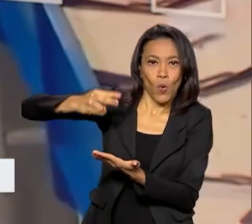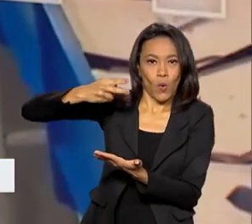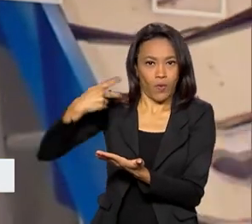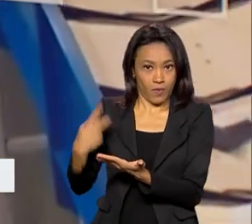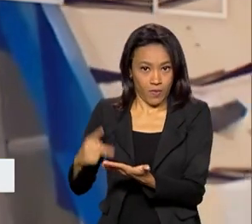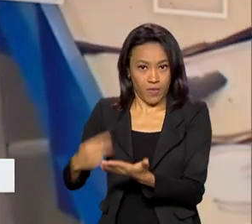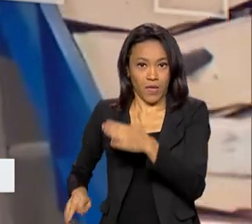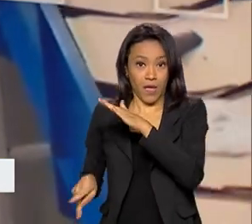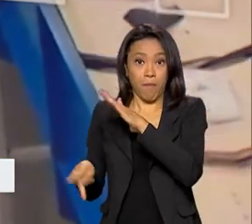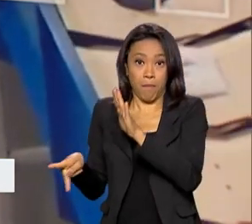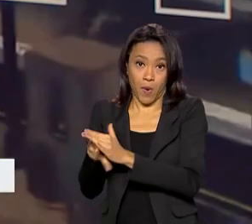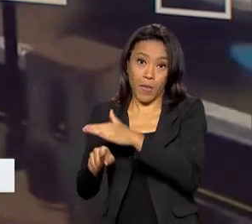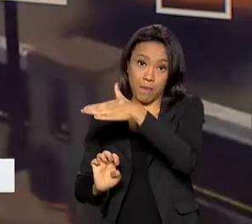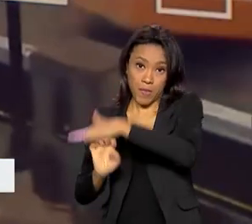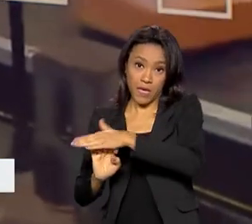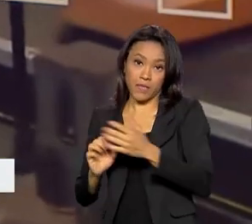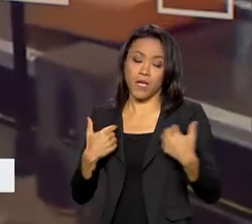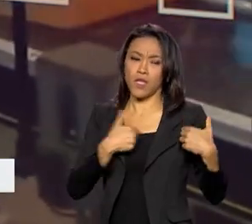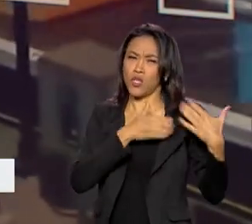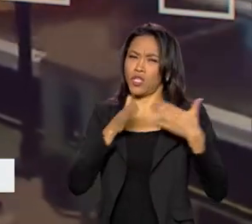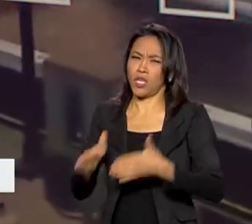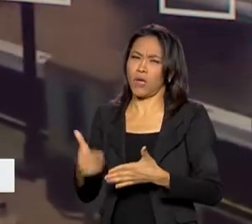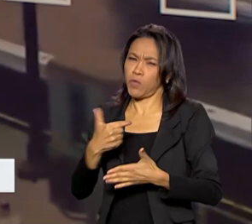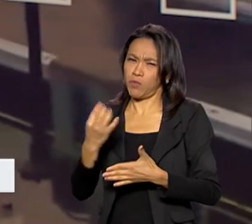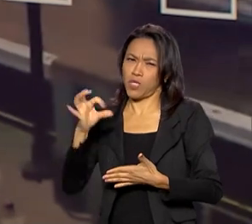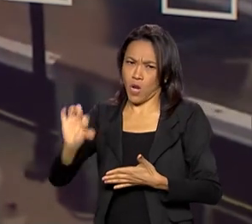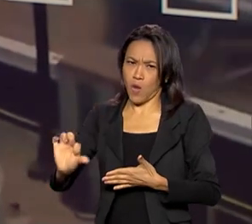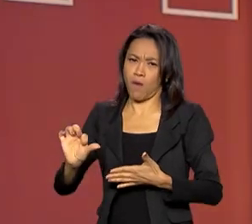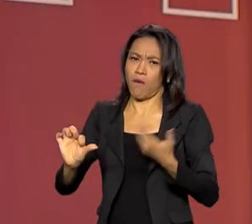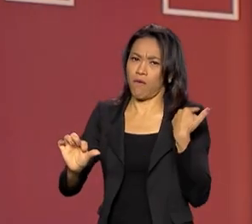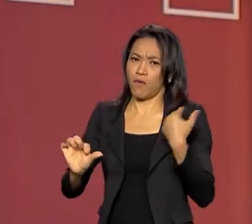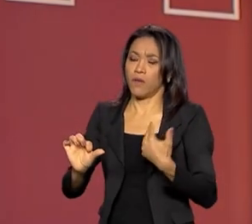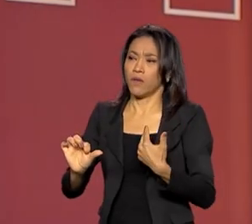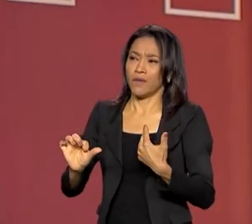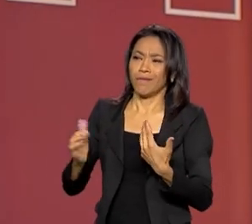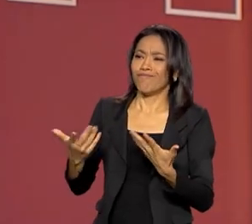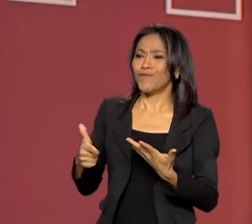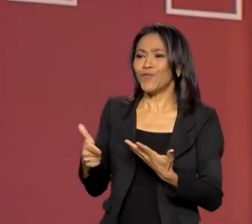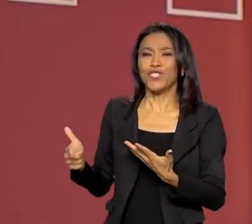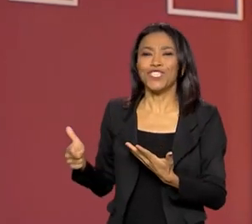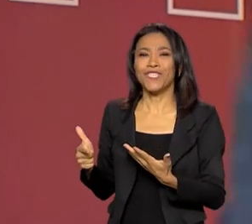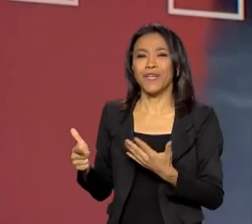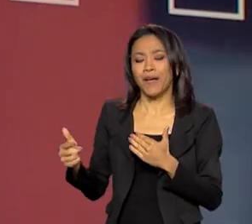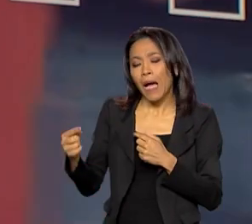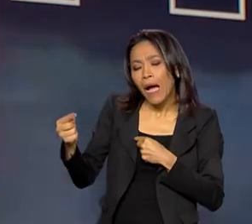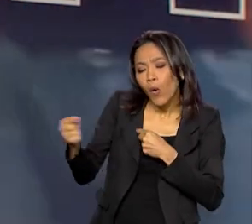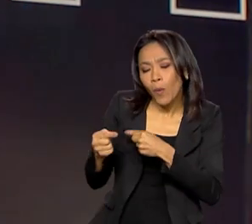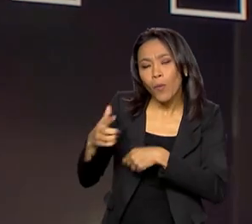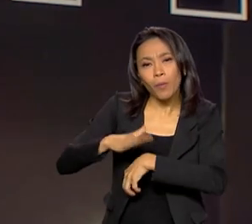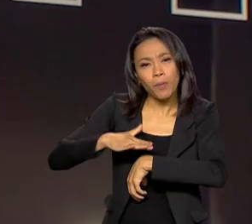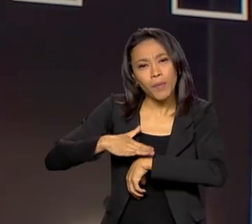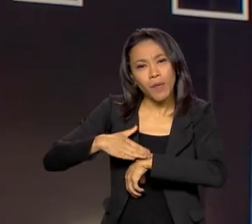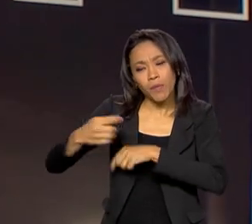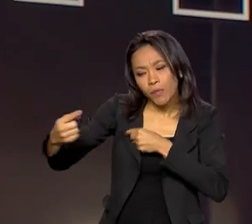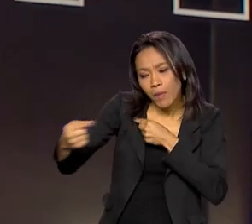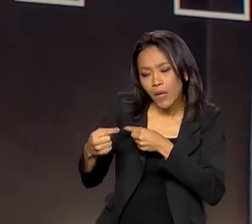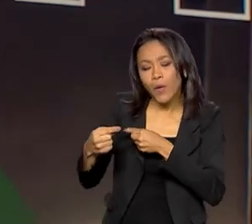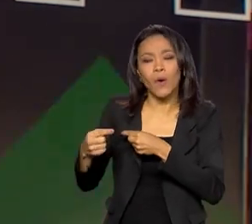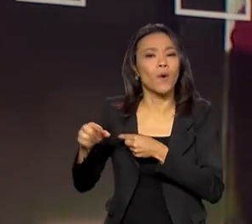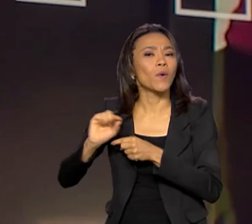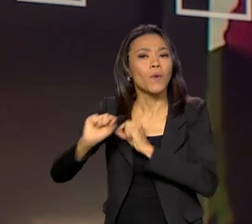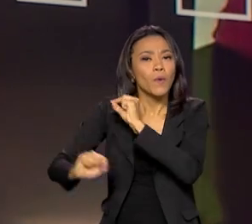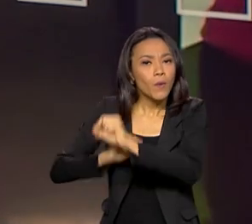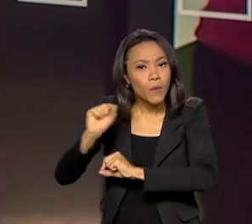quando nós chegamos, aquela situação da empresa que eu já relatei anteriormente, não vislumbrava a curto prazo um horizonte no qual